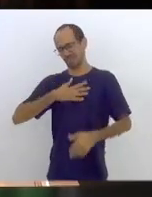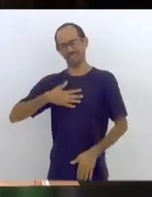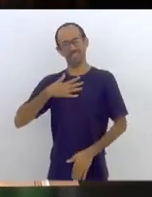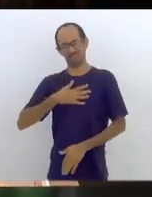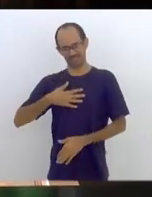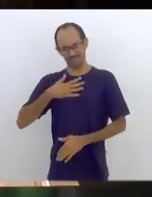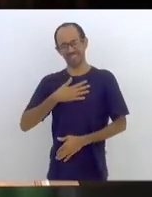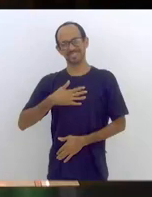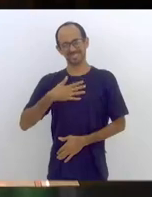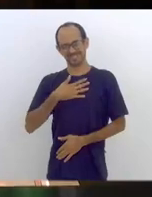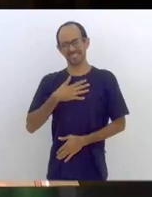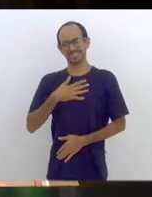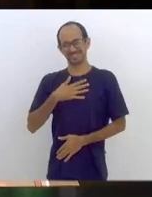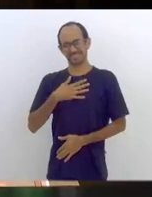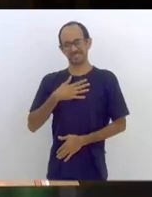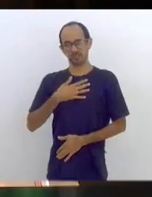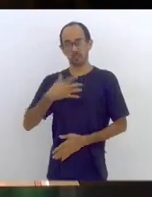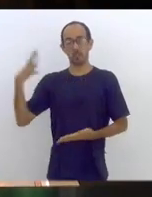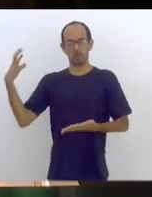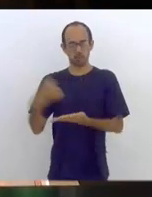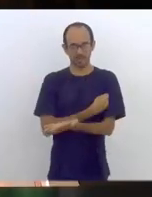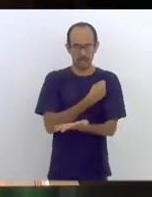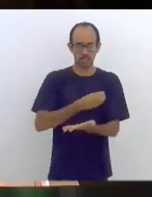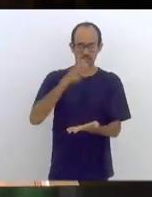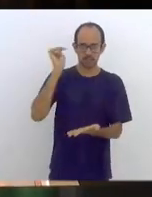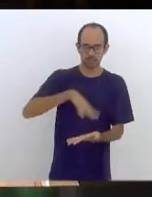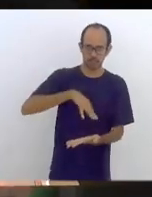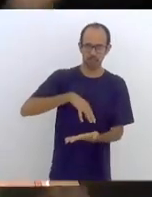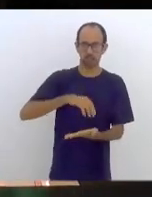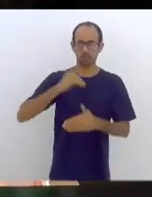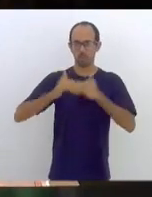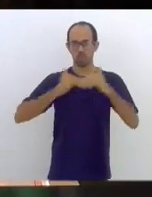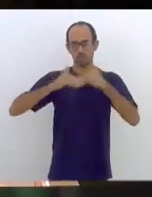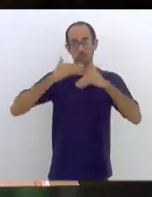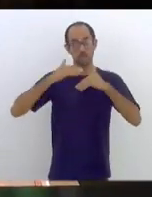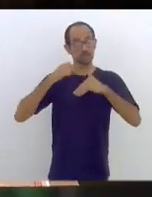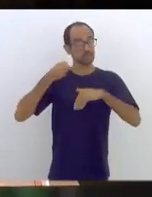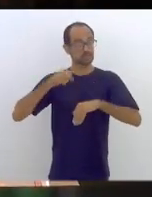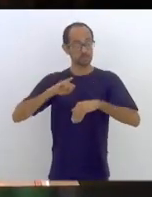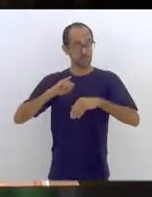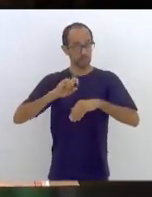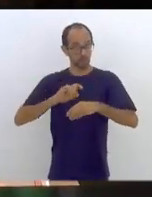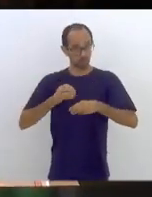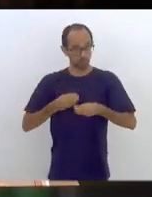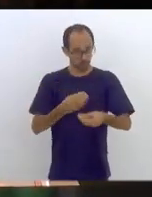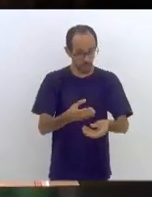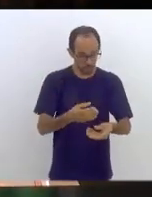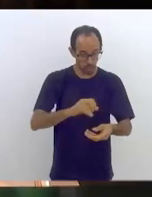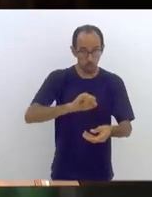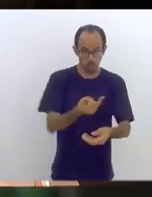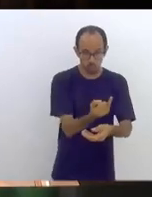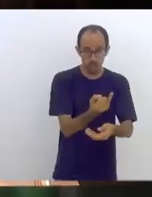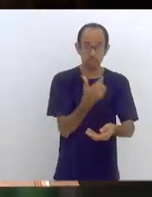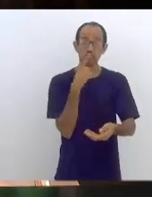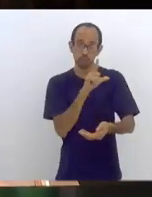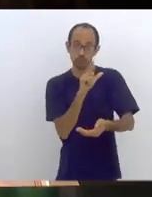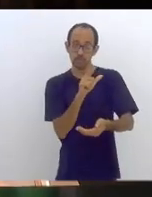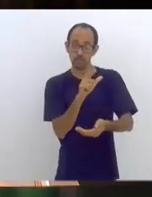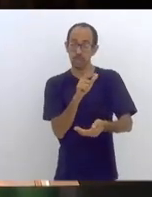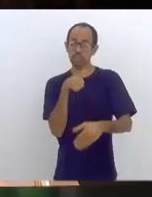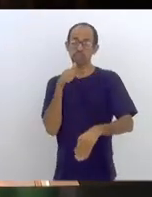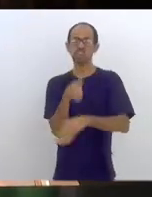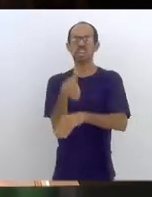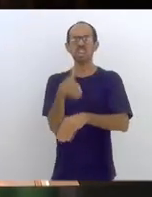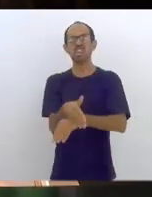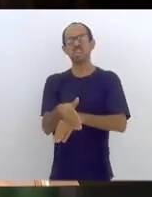E vamos conquistar, vamos avançar. E se não derem oportunidade para a gente ocupar, a gente invade, com